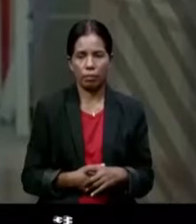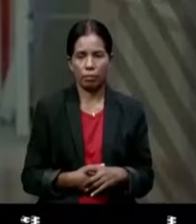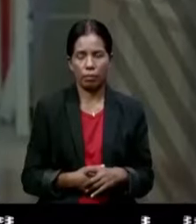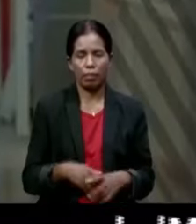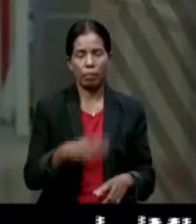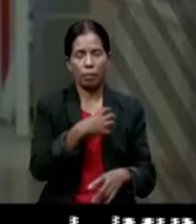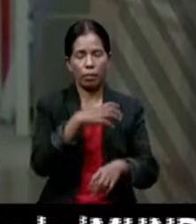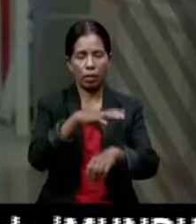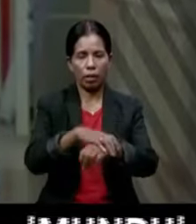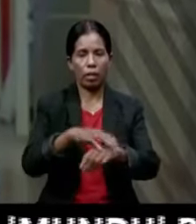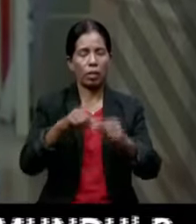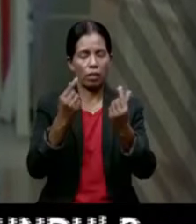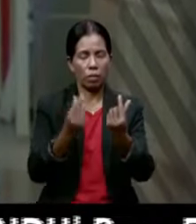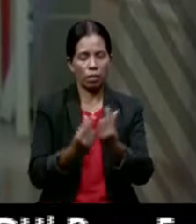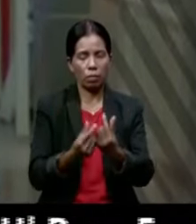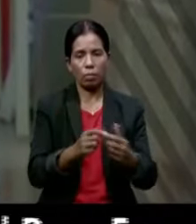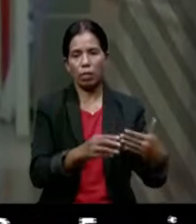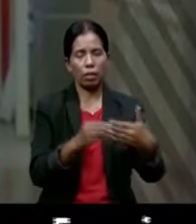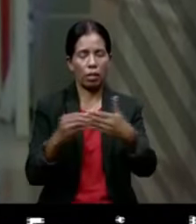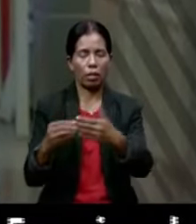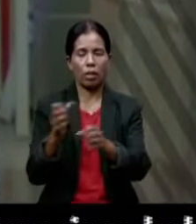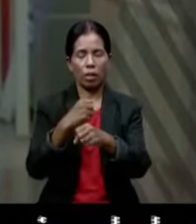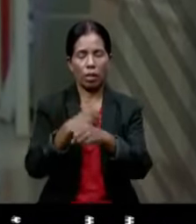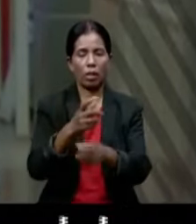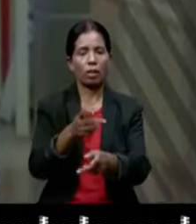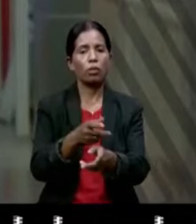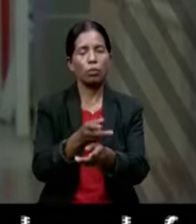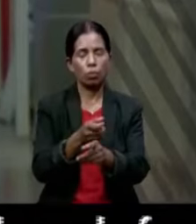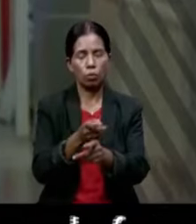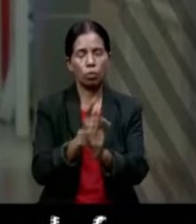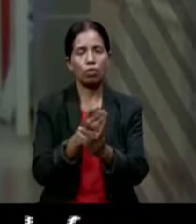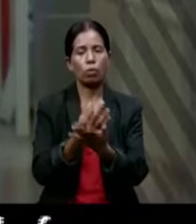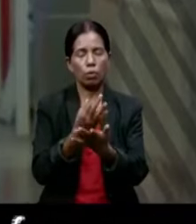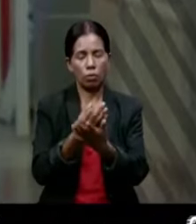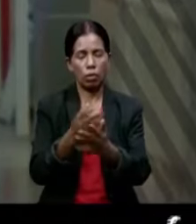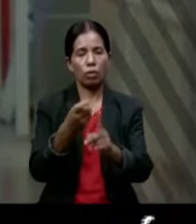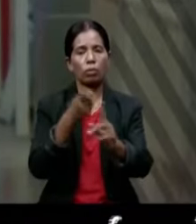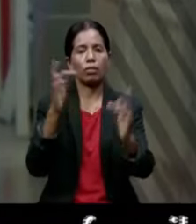PNTL identifică un grup organizat de balun pe durante ne hală cobransă ilegal de husi online.